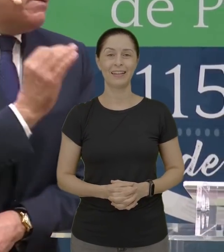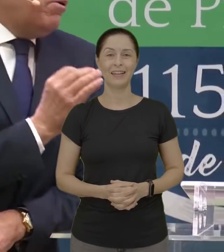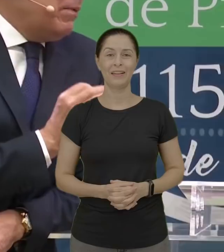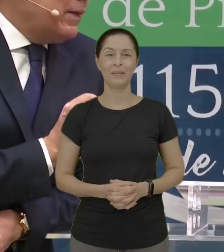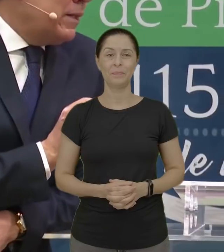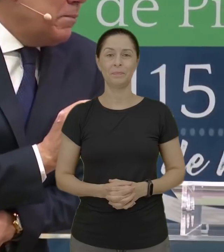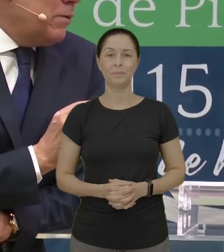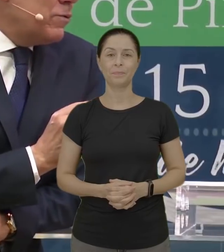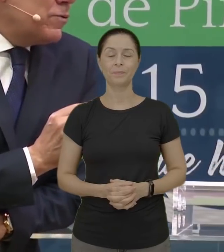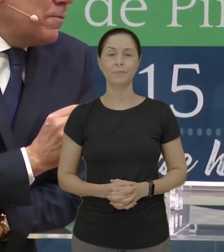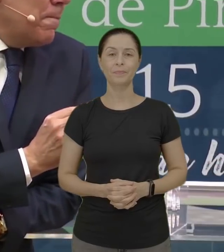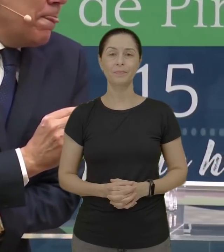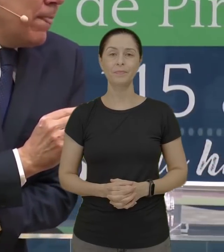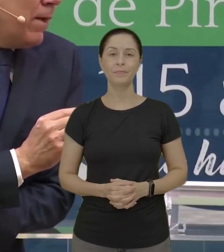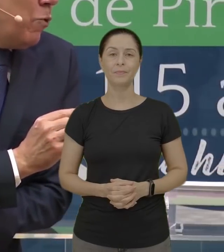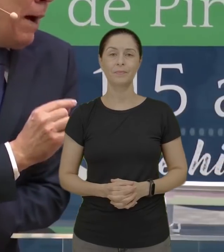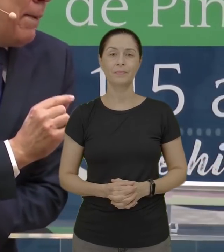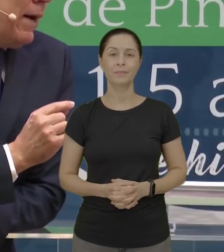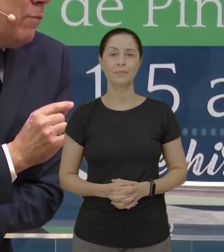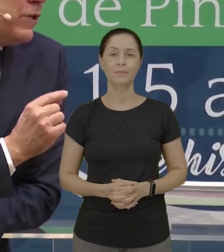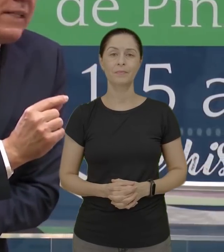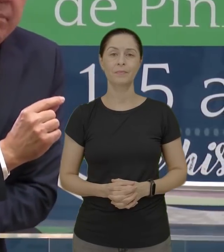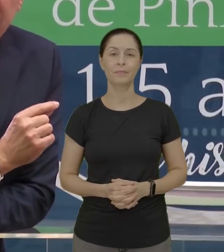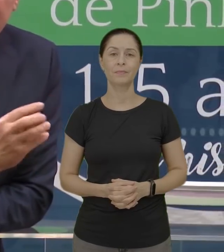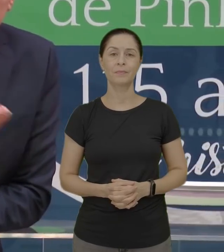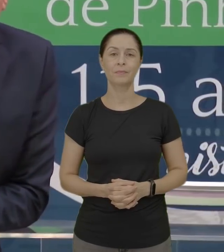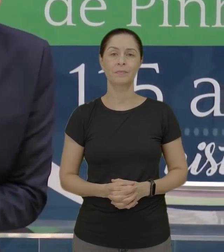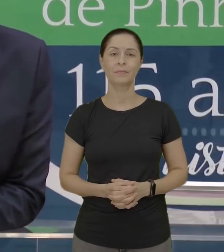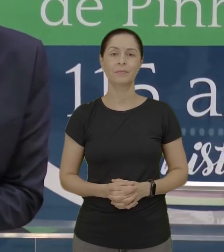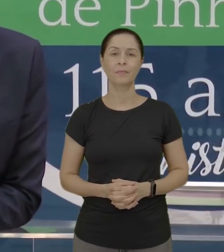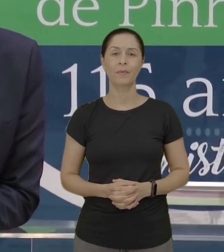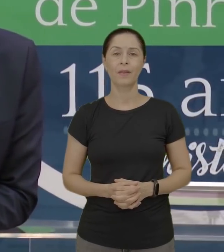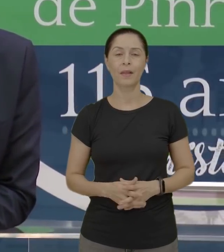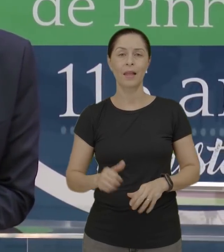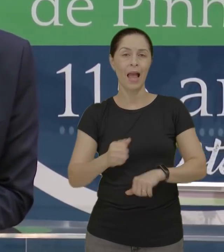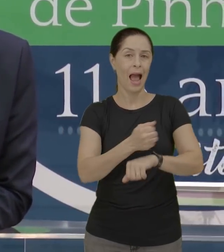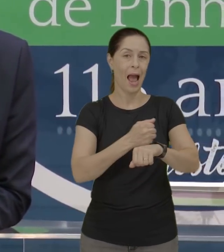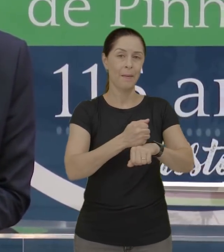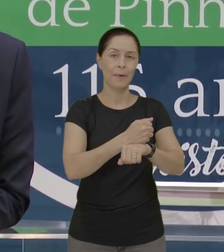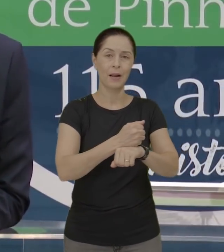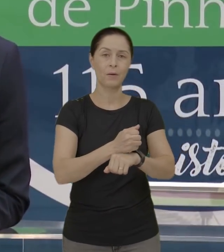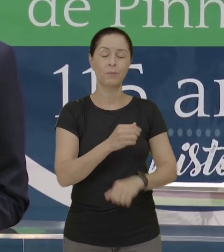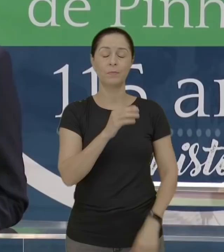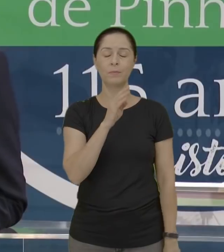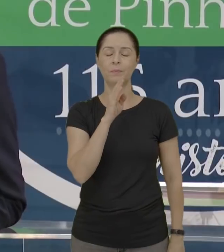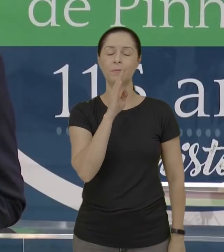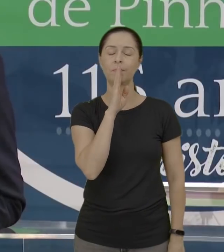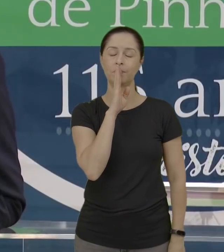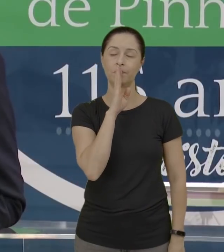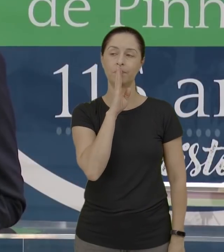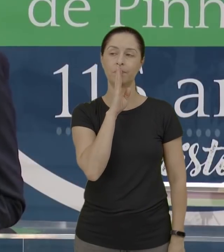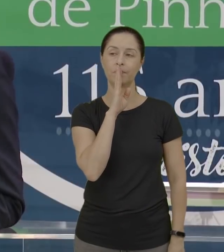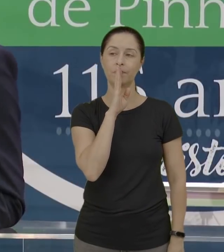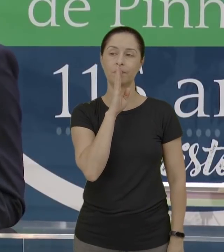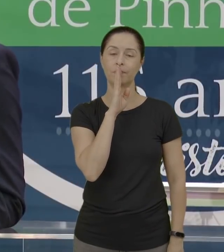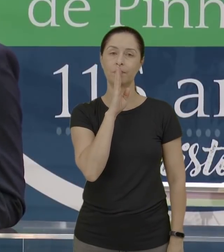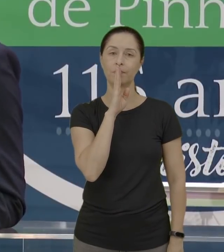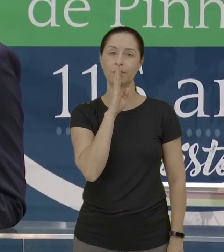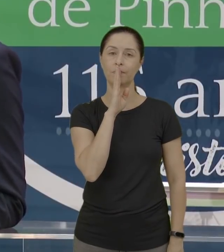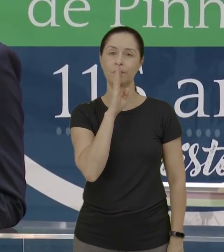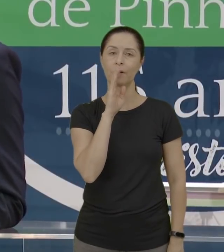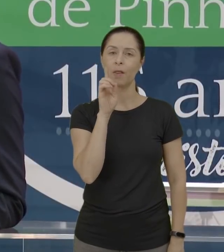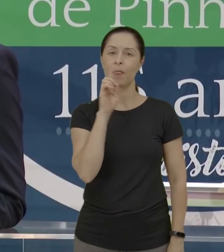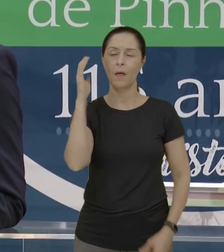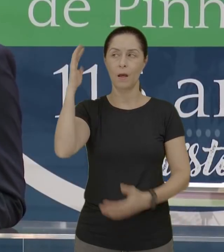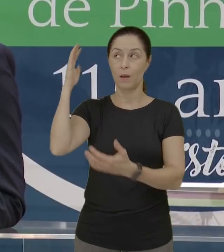E nesse momento, irmãos, o Abraão, diz a Bíblia, que não pergunta, não questiona, não